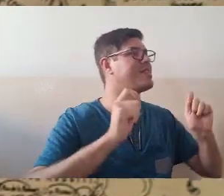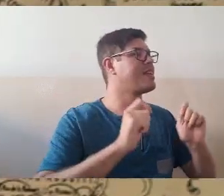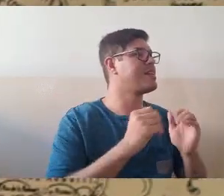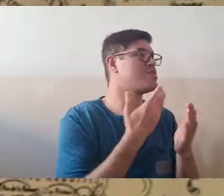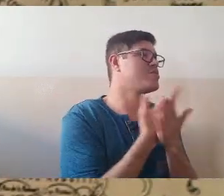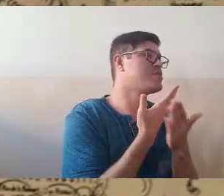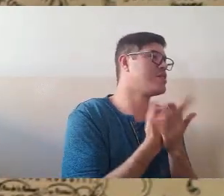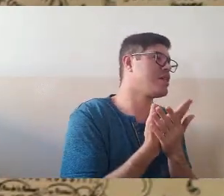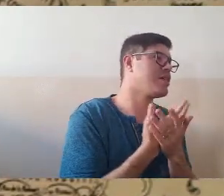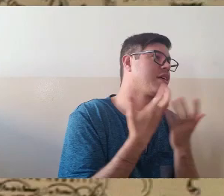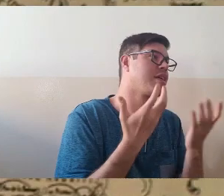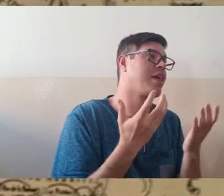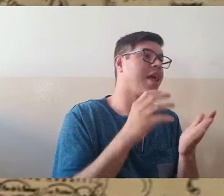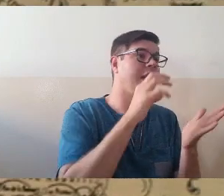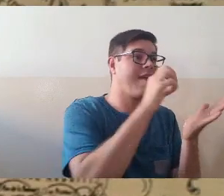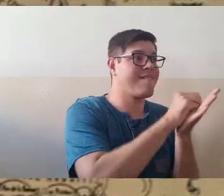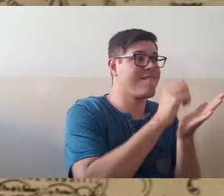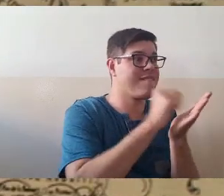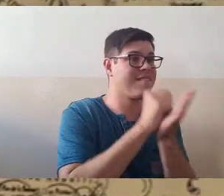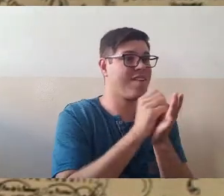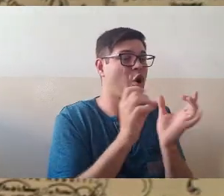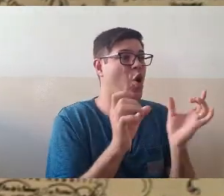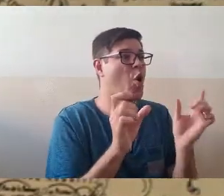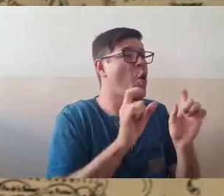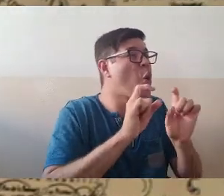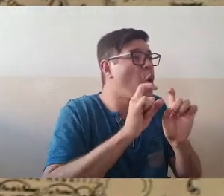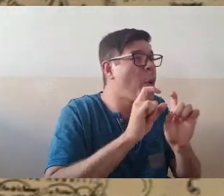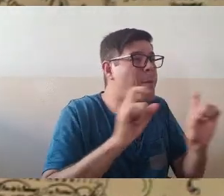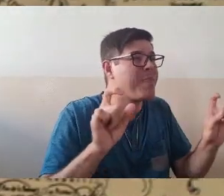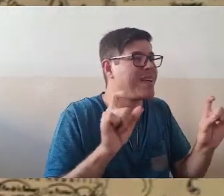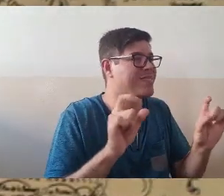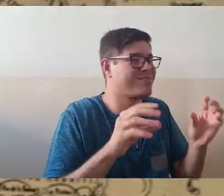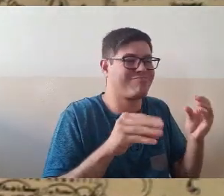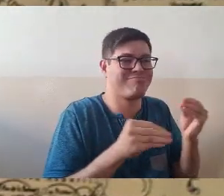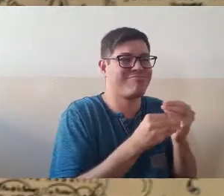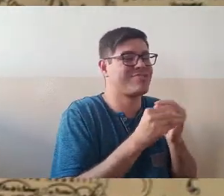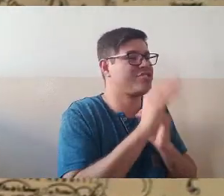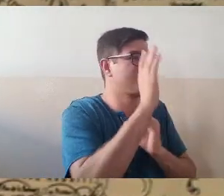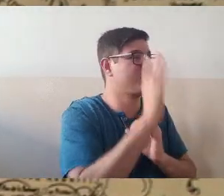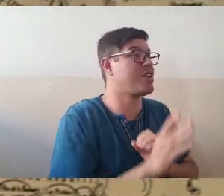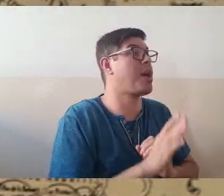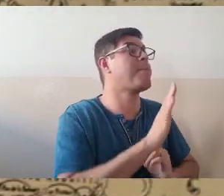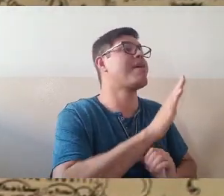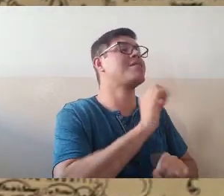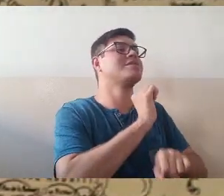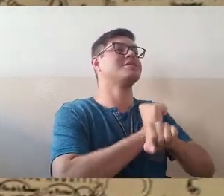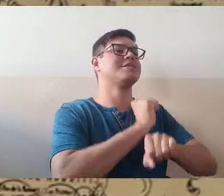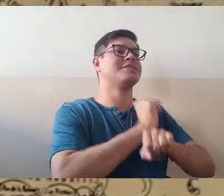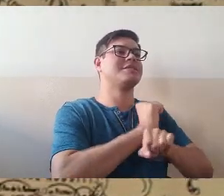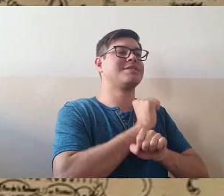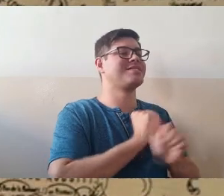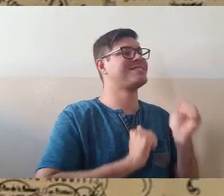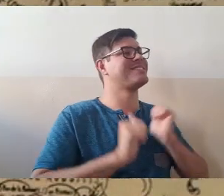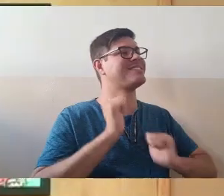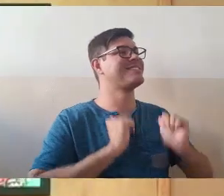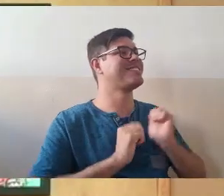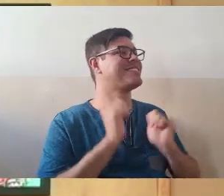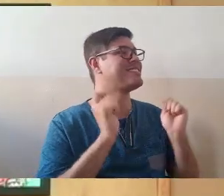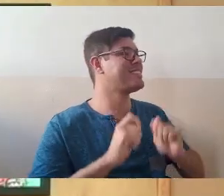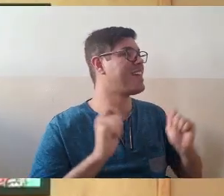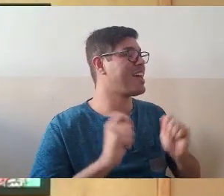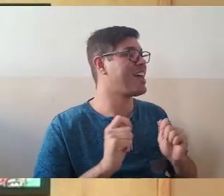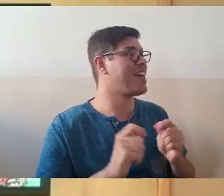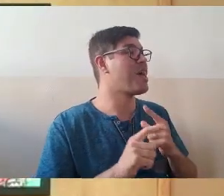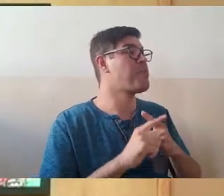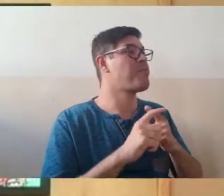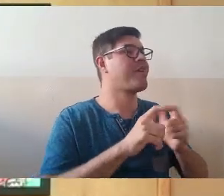as vagas estão preenchidas, né, de alguns cursos. Mas já fica na espera, né? Mas fica na espera, porque aí, com pecúnia, a gente consegue